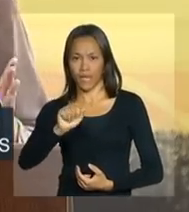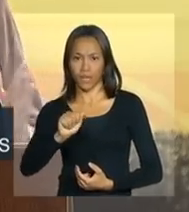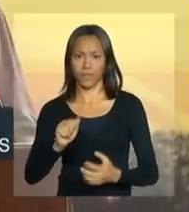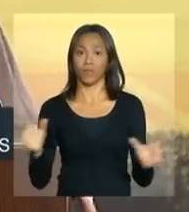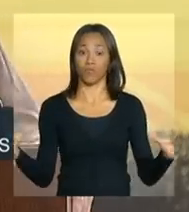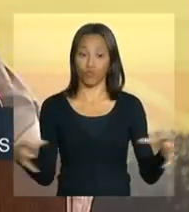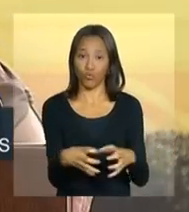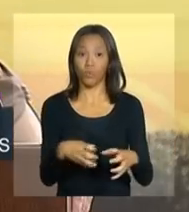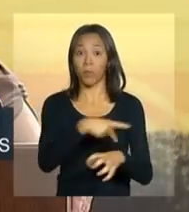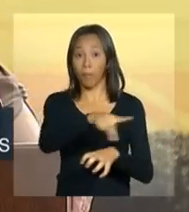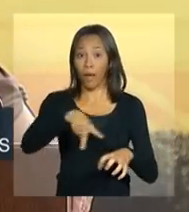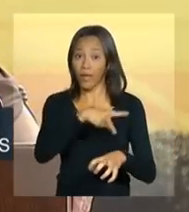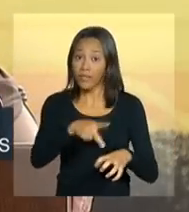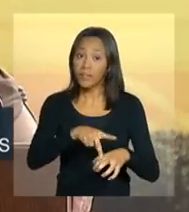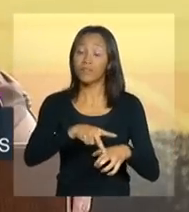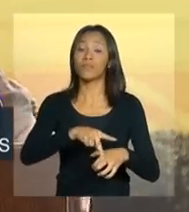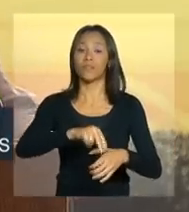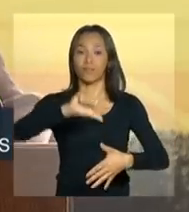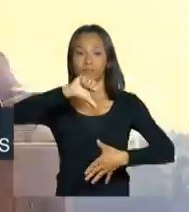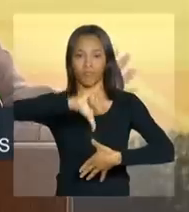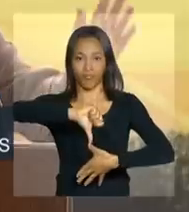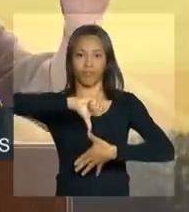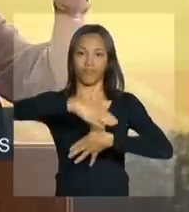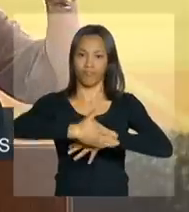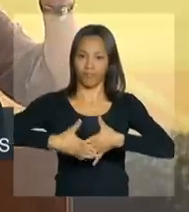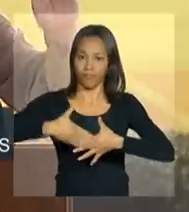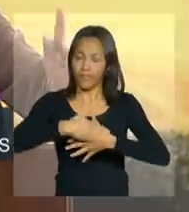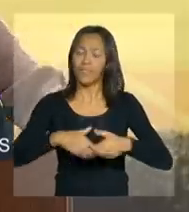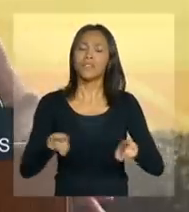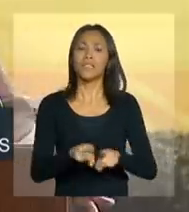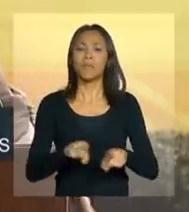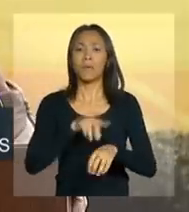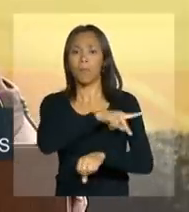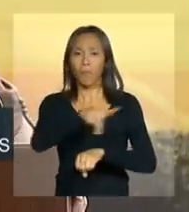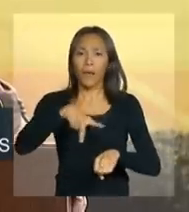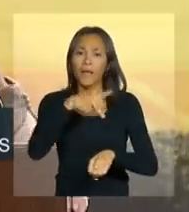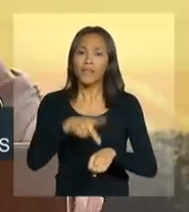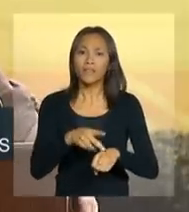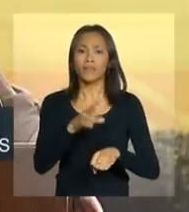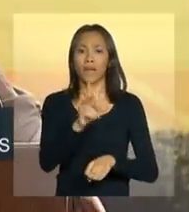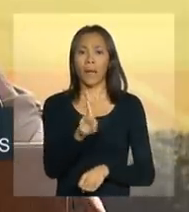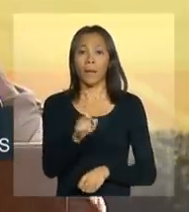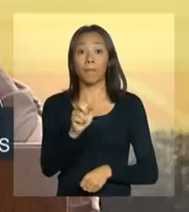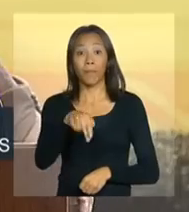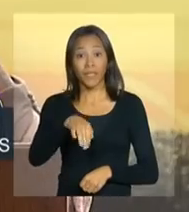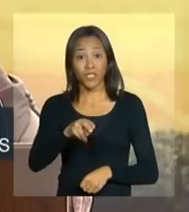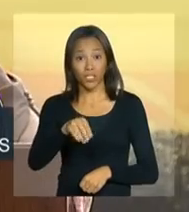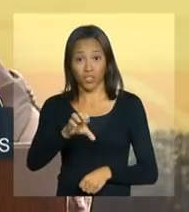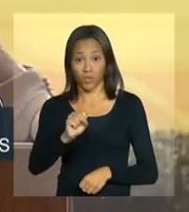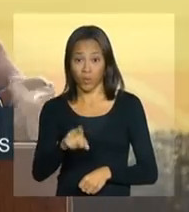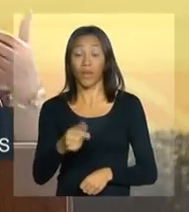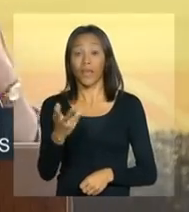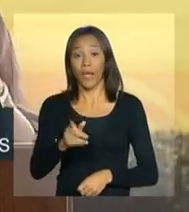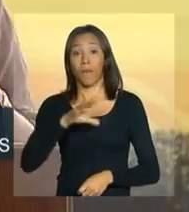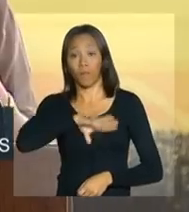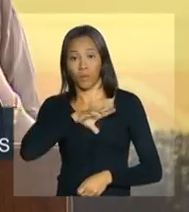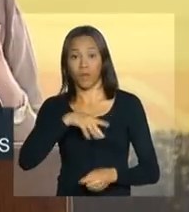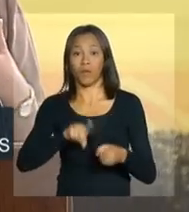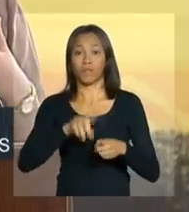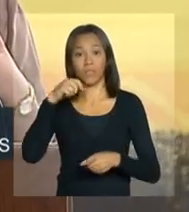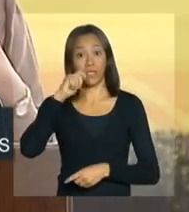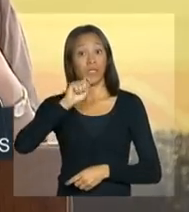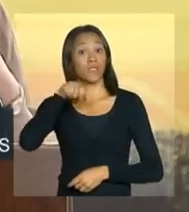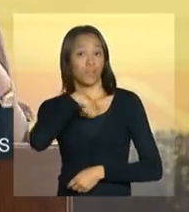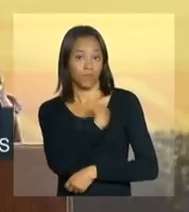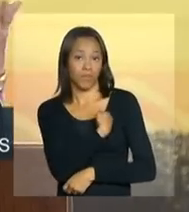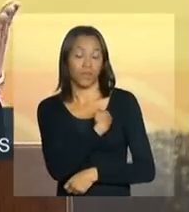países da América Latina e os países da Península Ibérica Portugal e Espanha nós